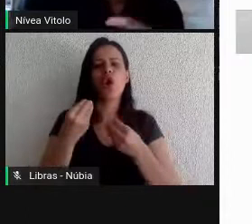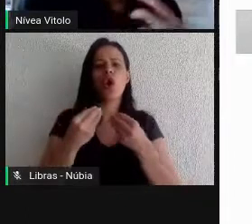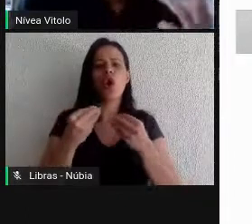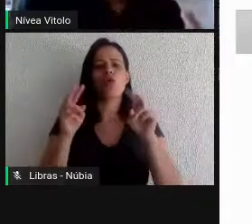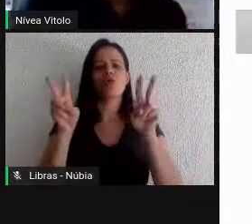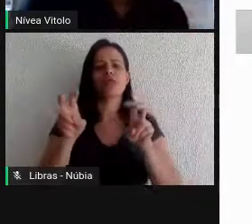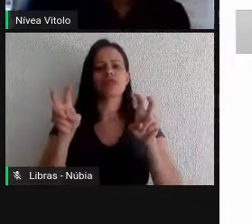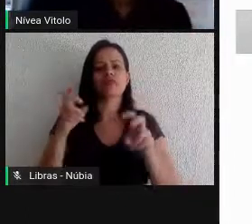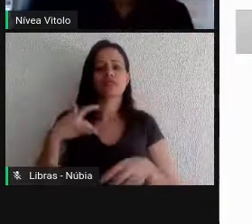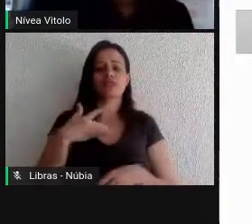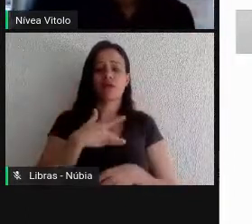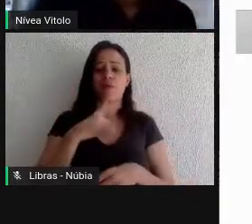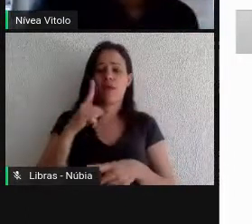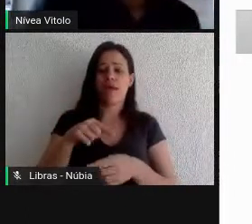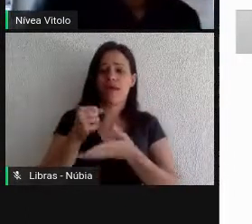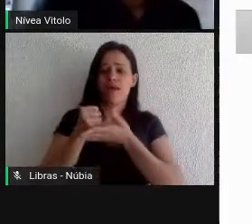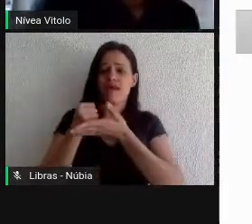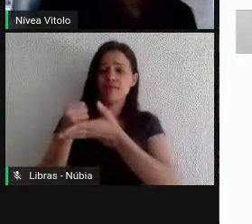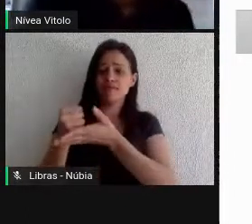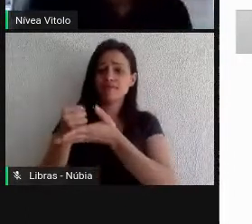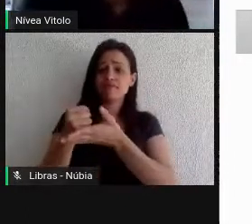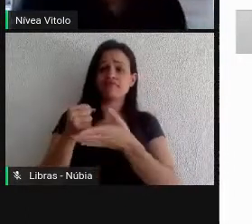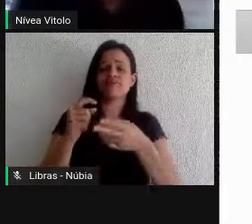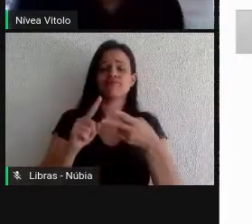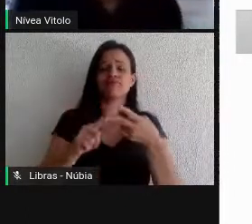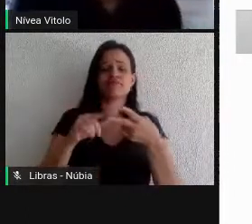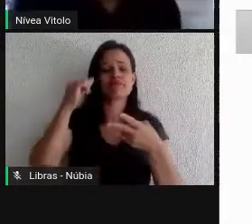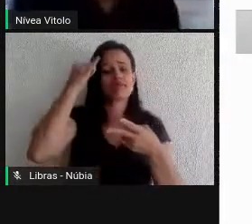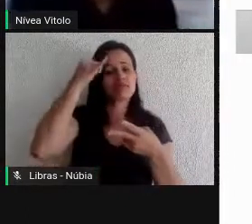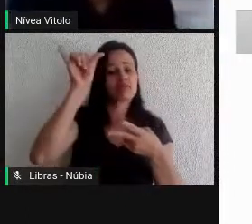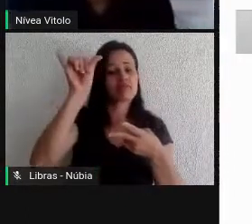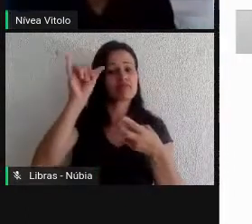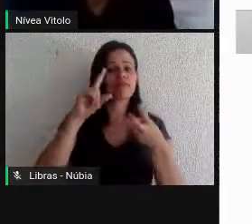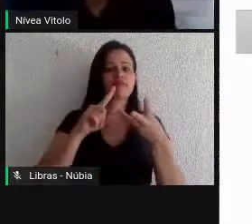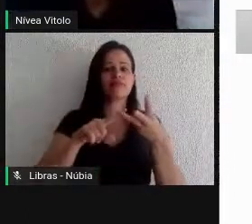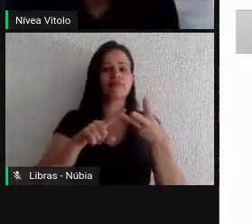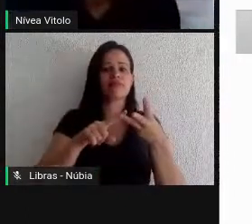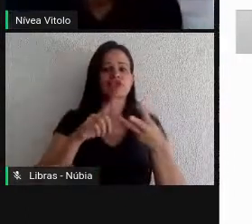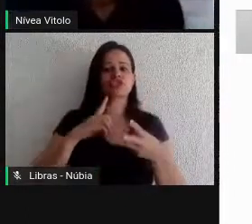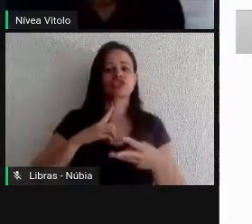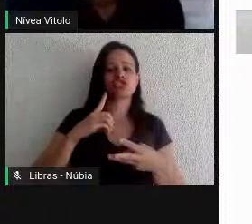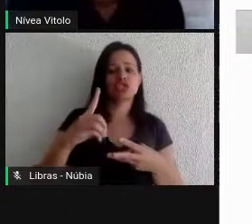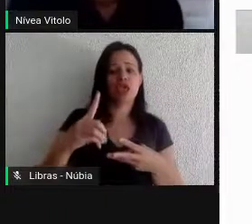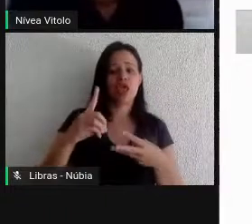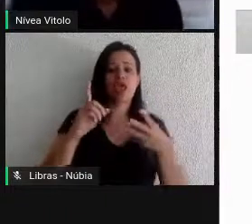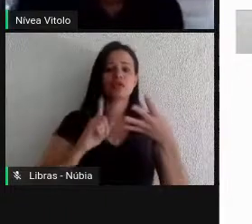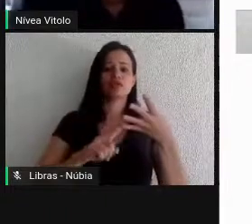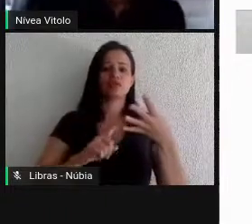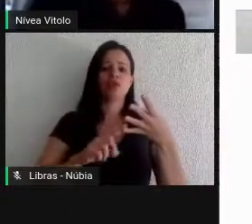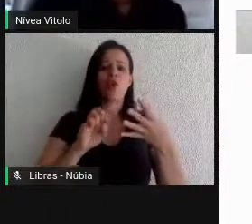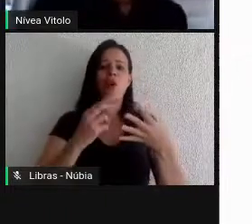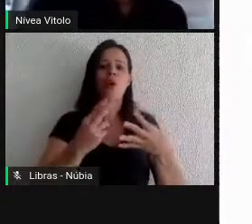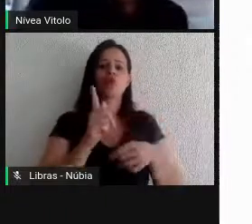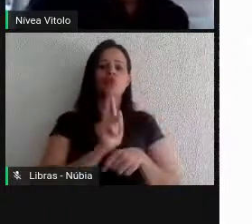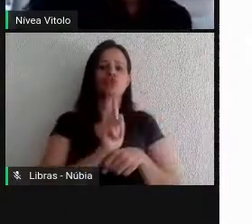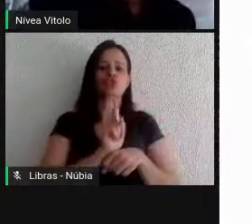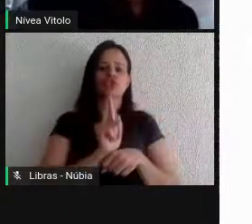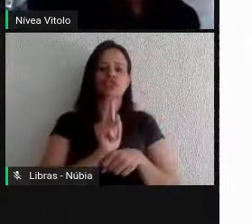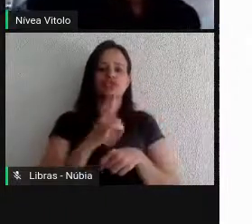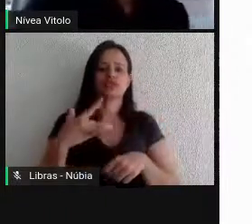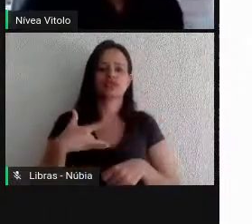política assistencial, preventiva, se trata de direitos relacionados à saúde ou de questões gerenciais da saúde.